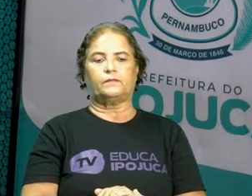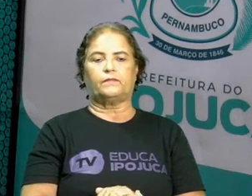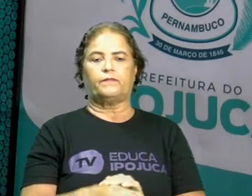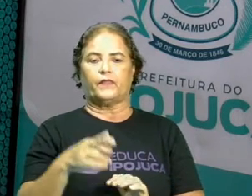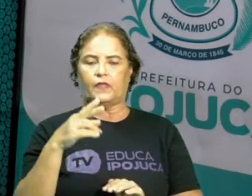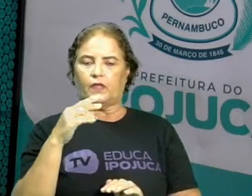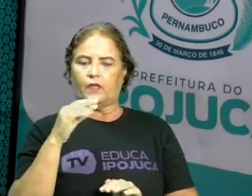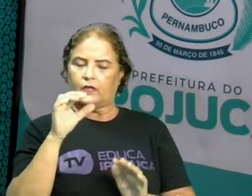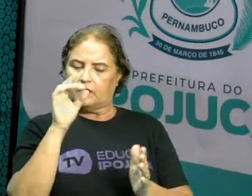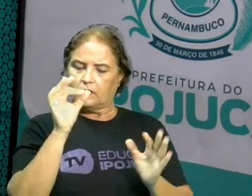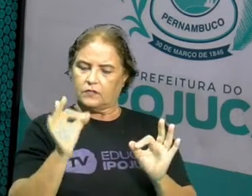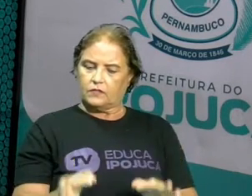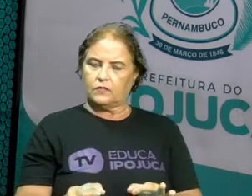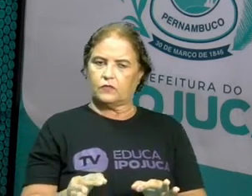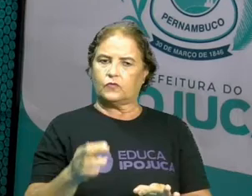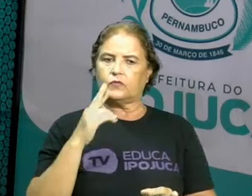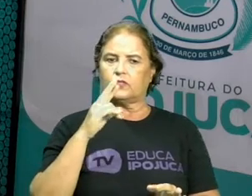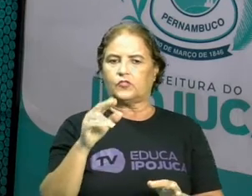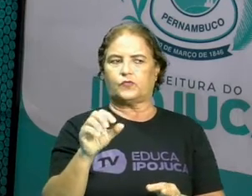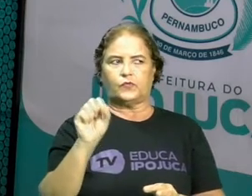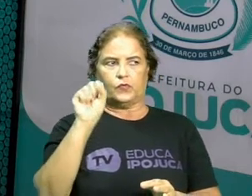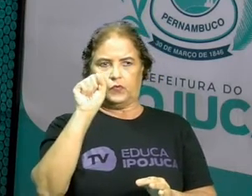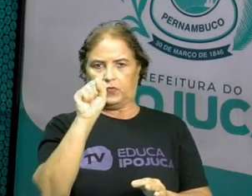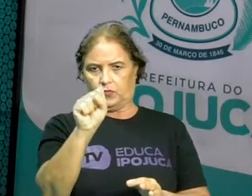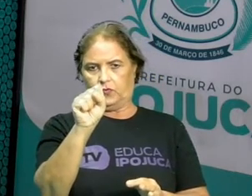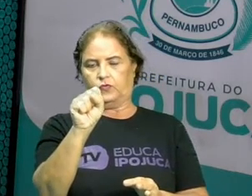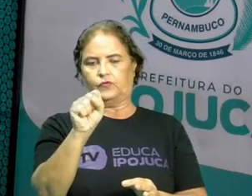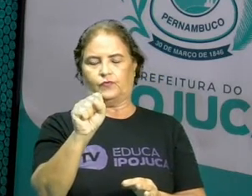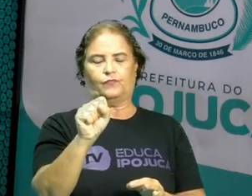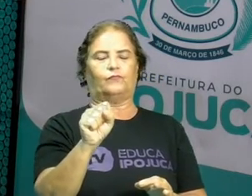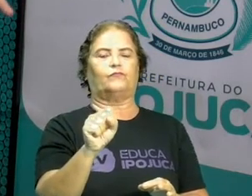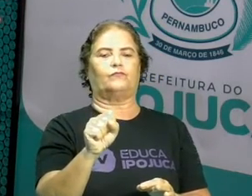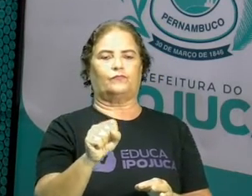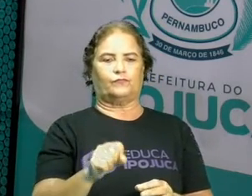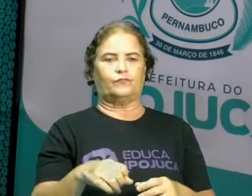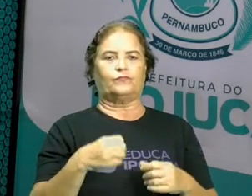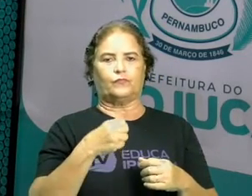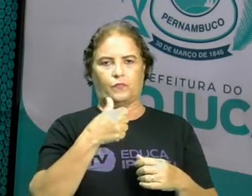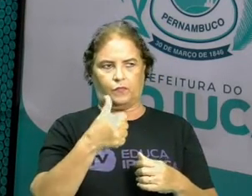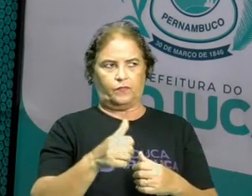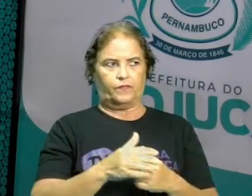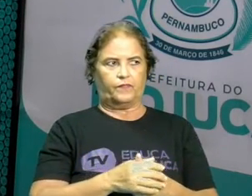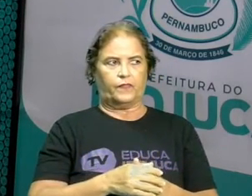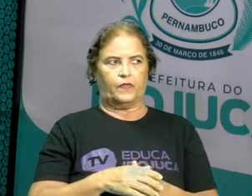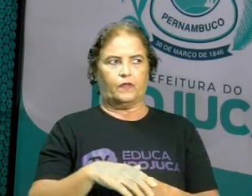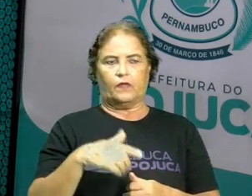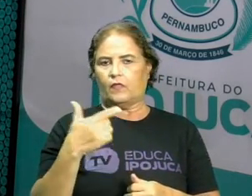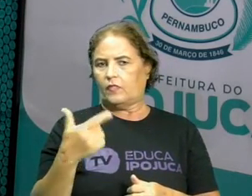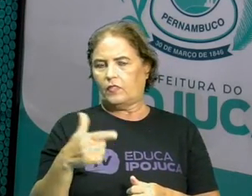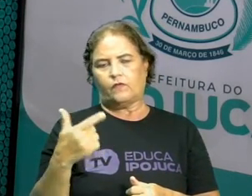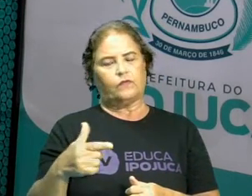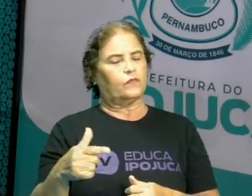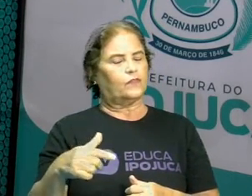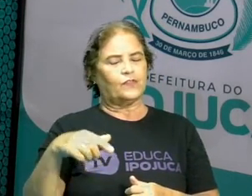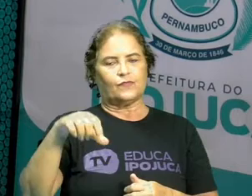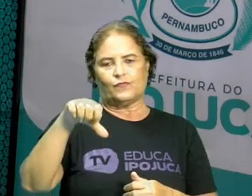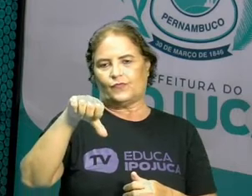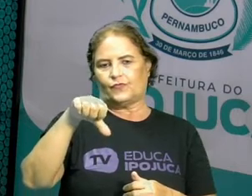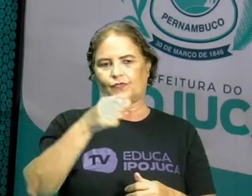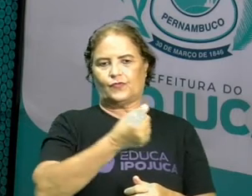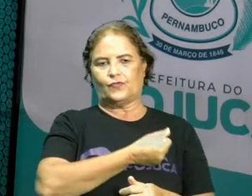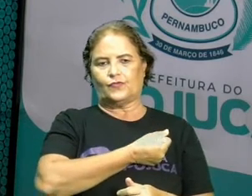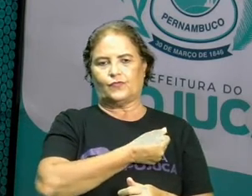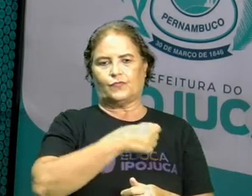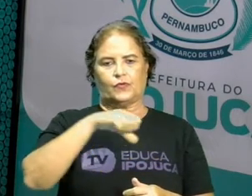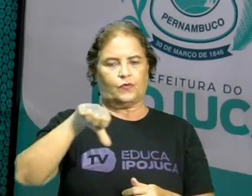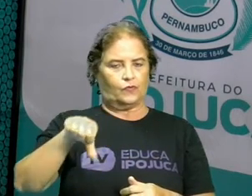Acertou quem respondeu? 8. Muito bem. Não temos aqui o número 9 em nenhum